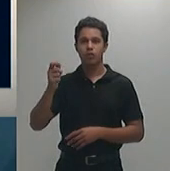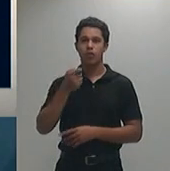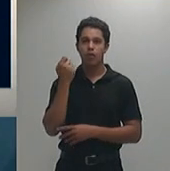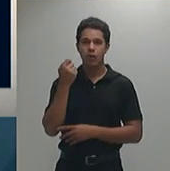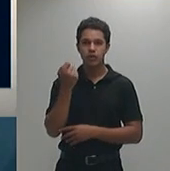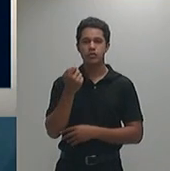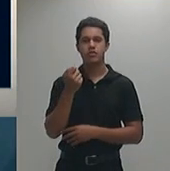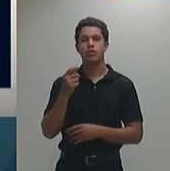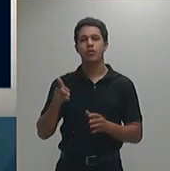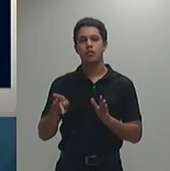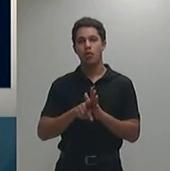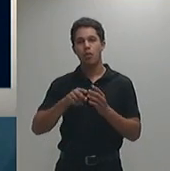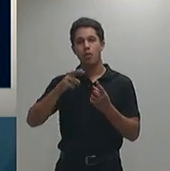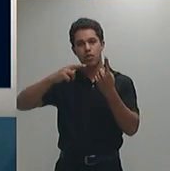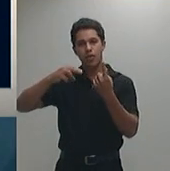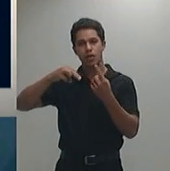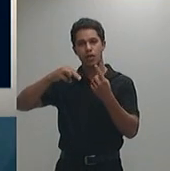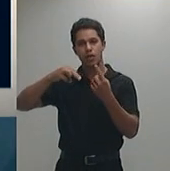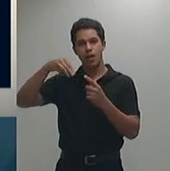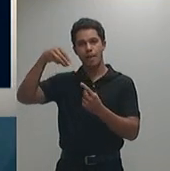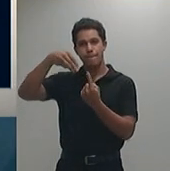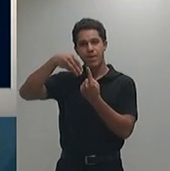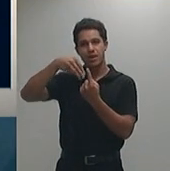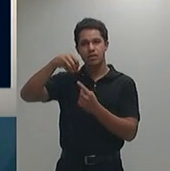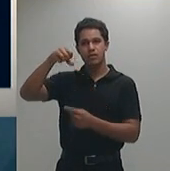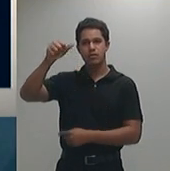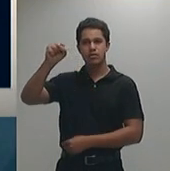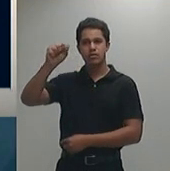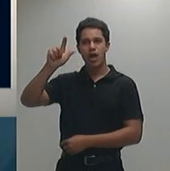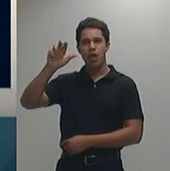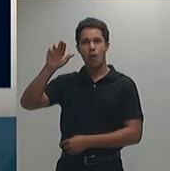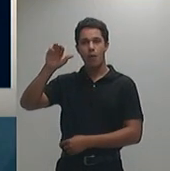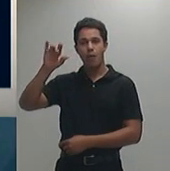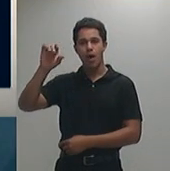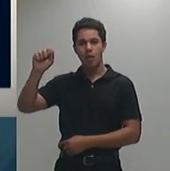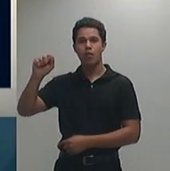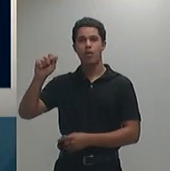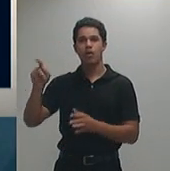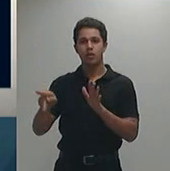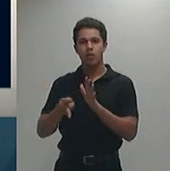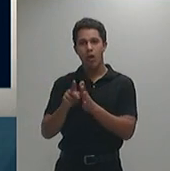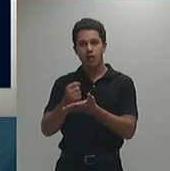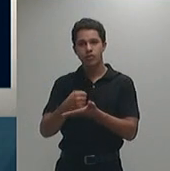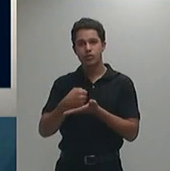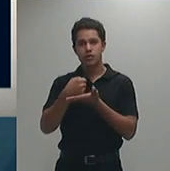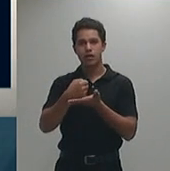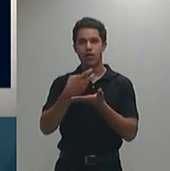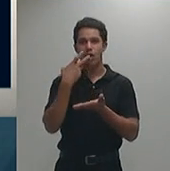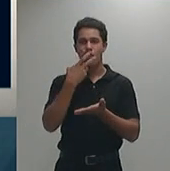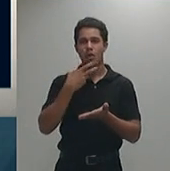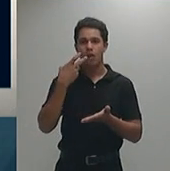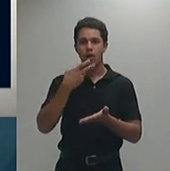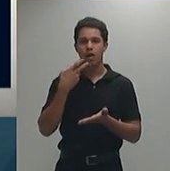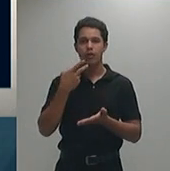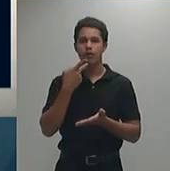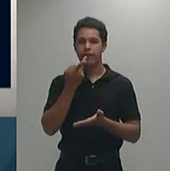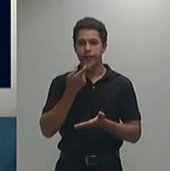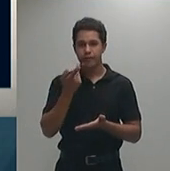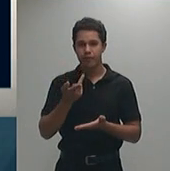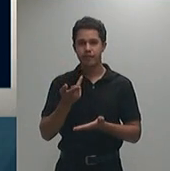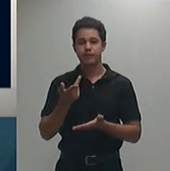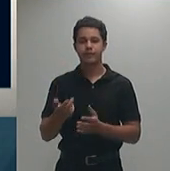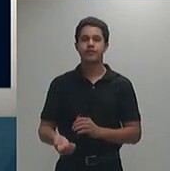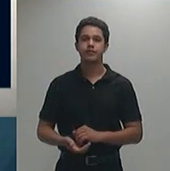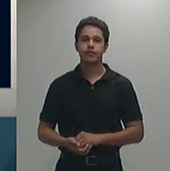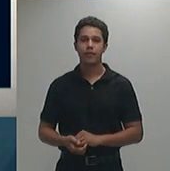relatoria do meu Salomão ó e aqui tem um sustentações orais e o que que é